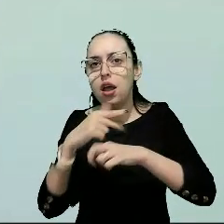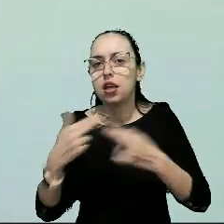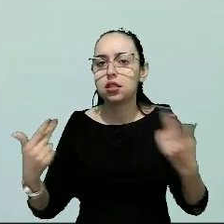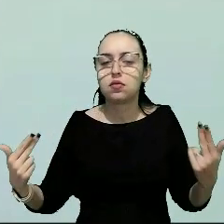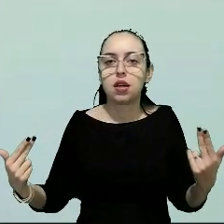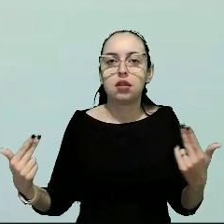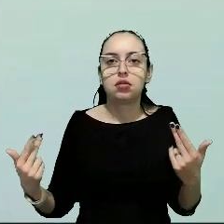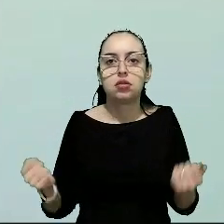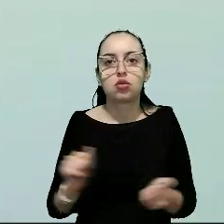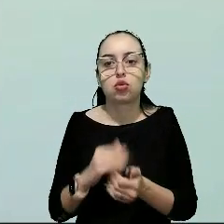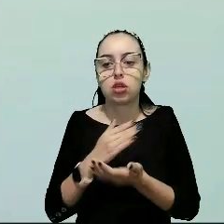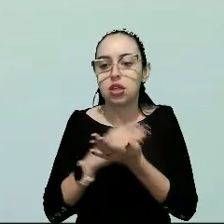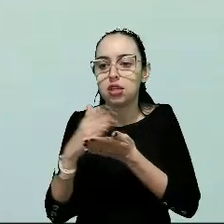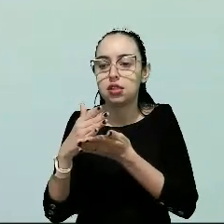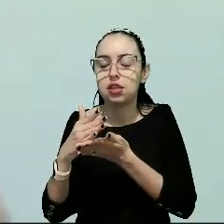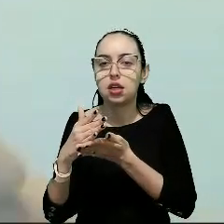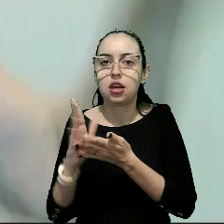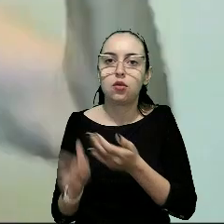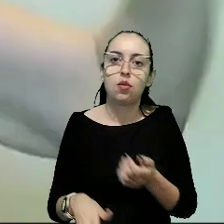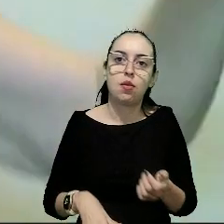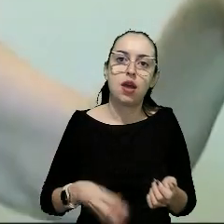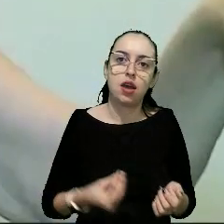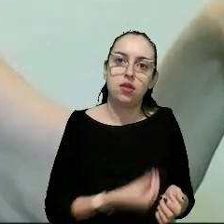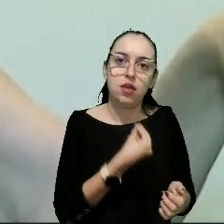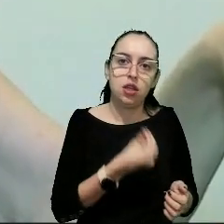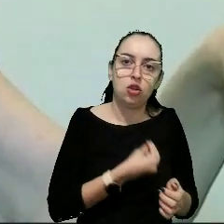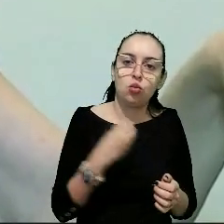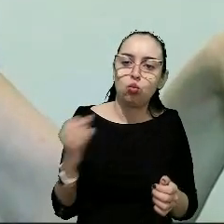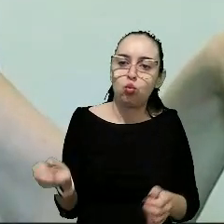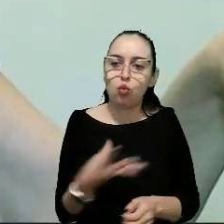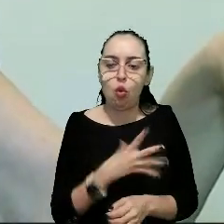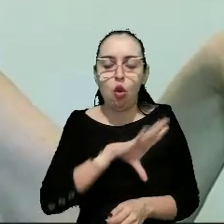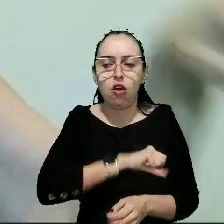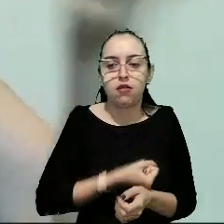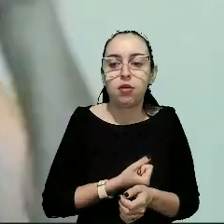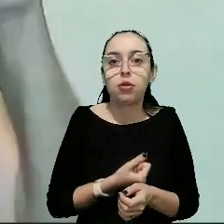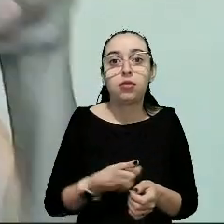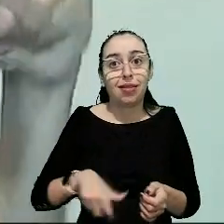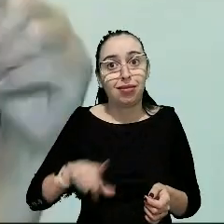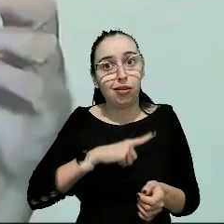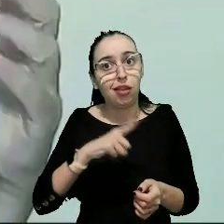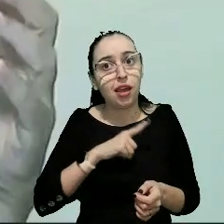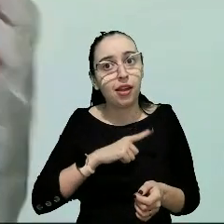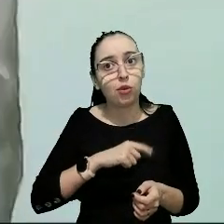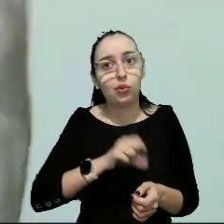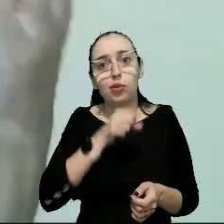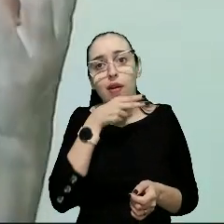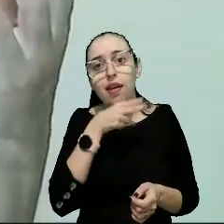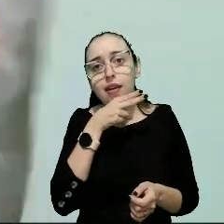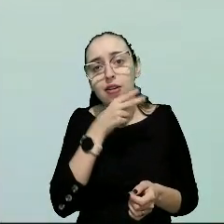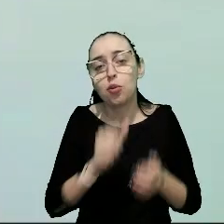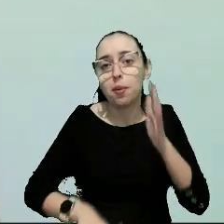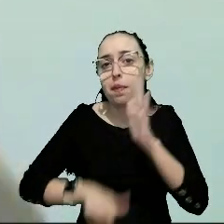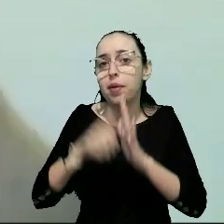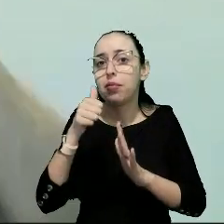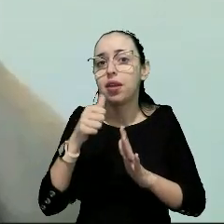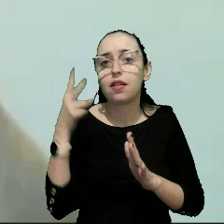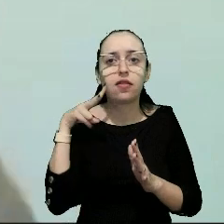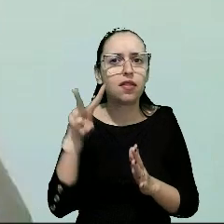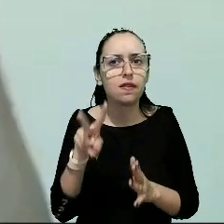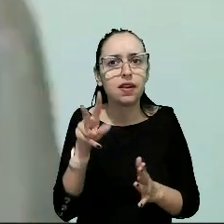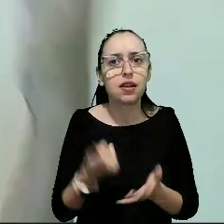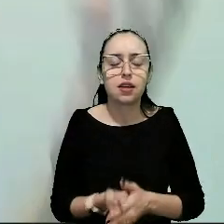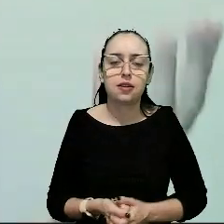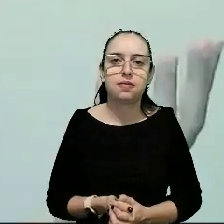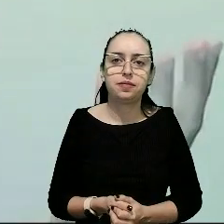estão começando a vida com novo amor e já têm netos. Isso é a primeira vez que existe. Isso é